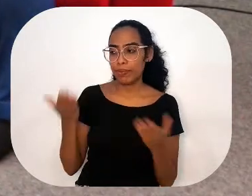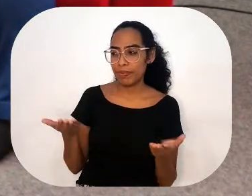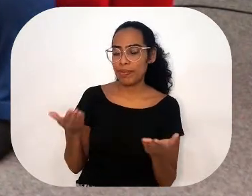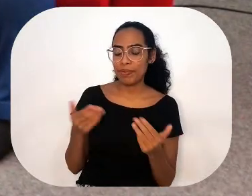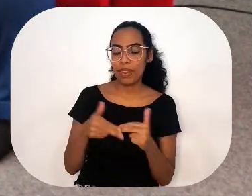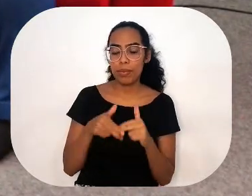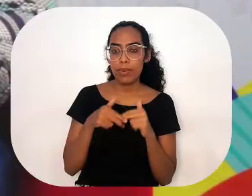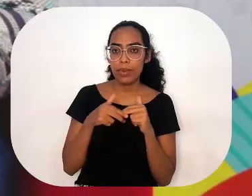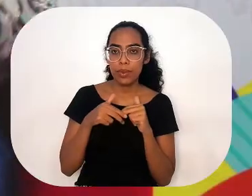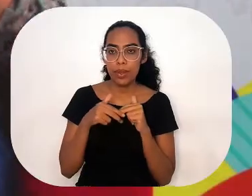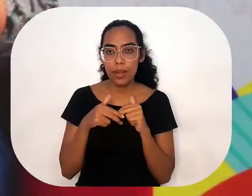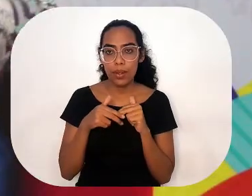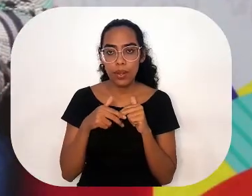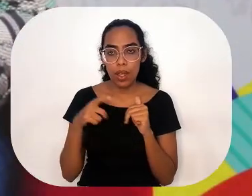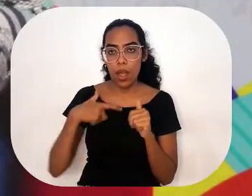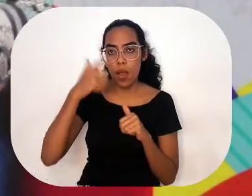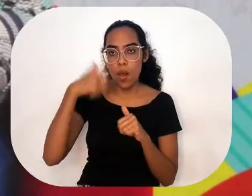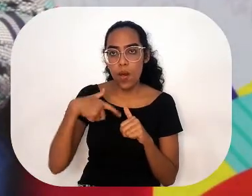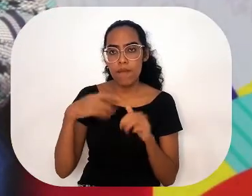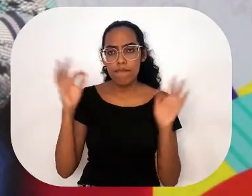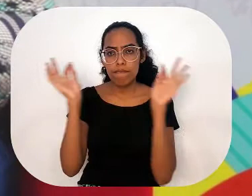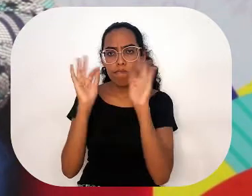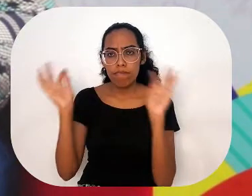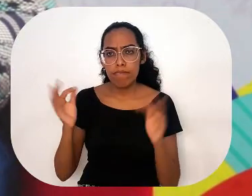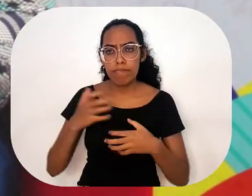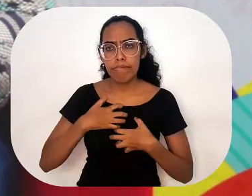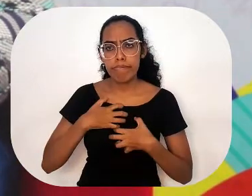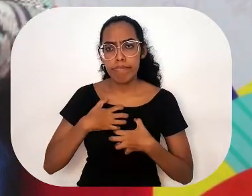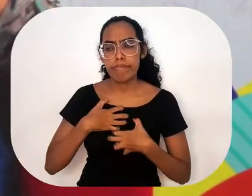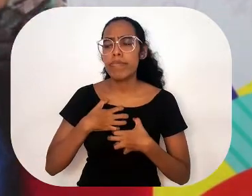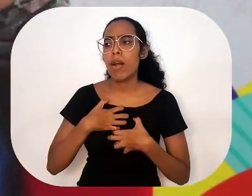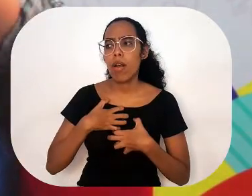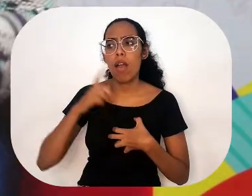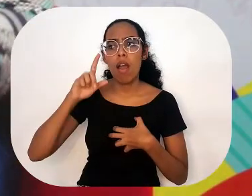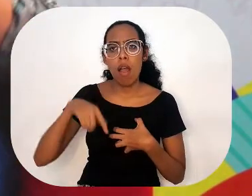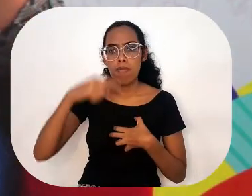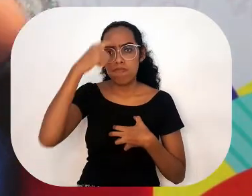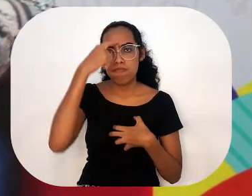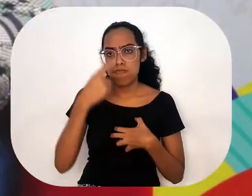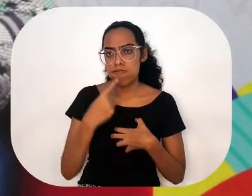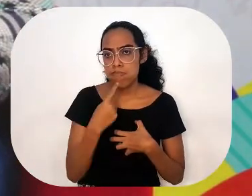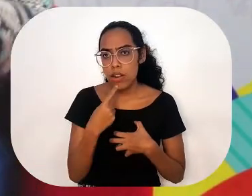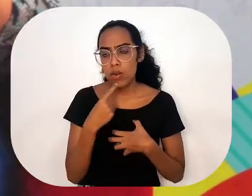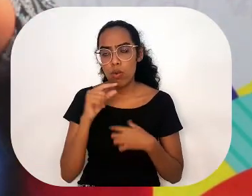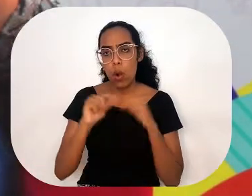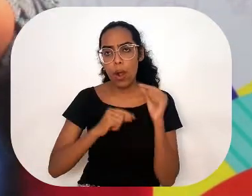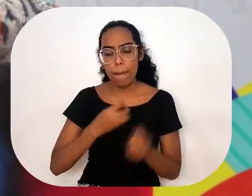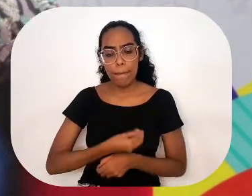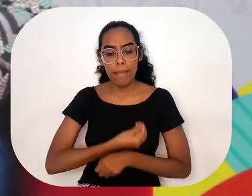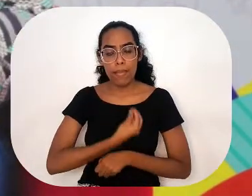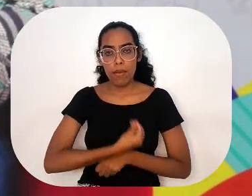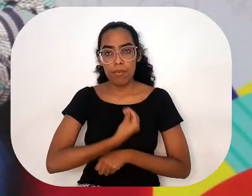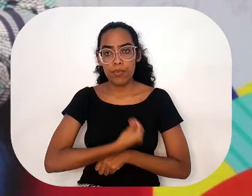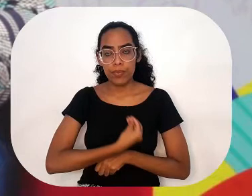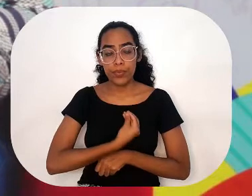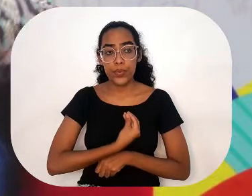e um dos aspectos assim que eu fiquei muito feliz de que ele ressaltou da minha dissertação é a relação pessoal que a